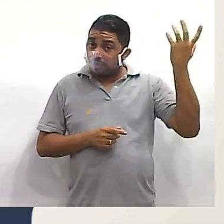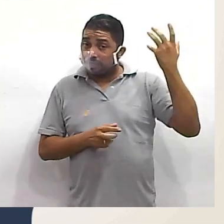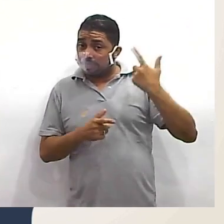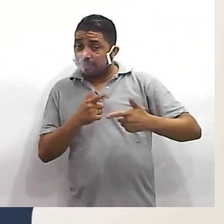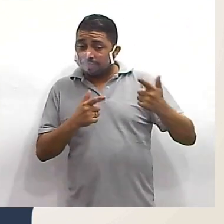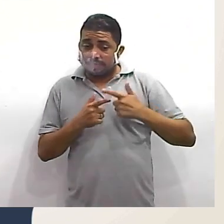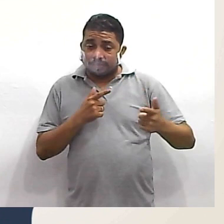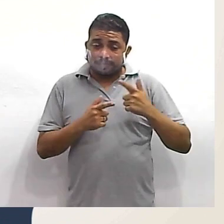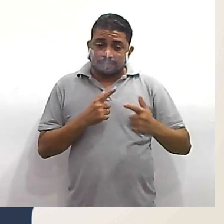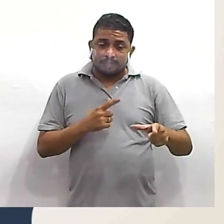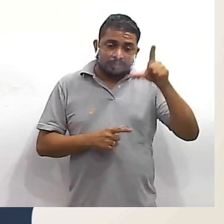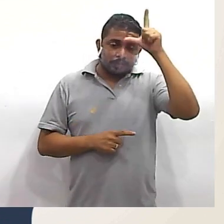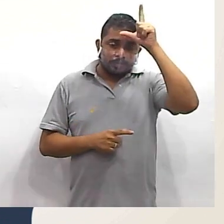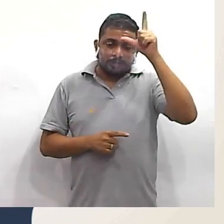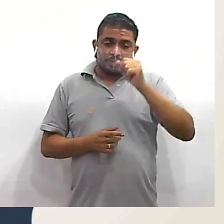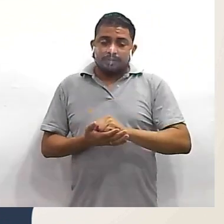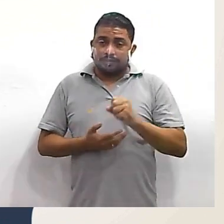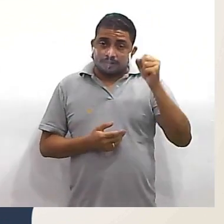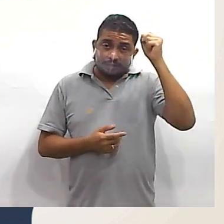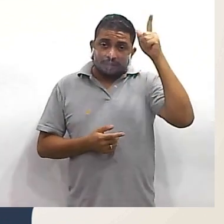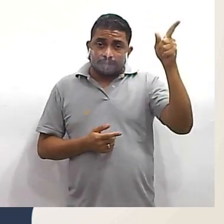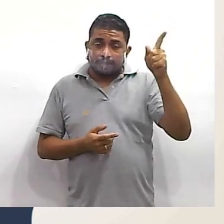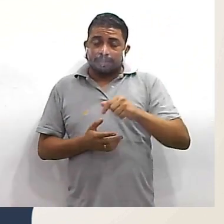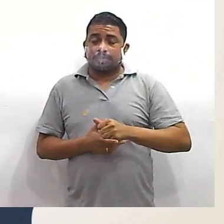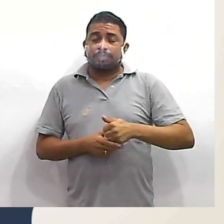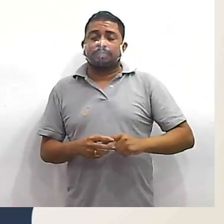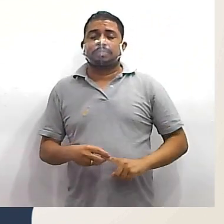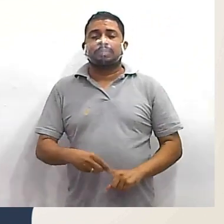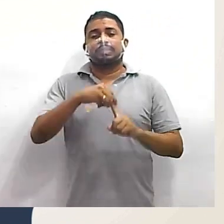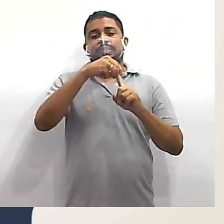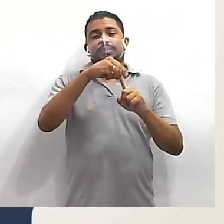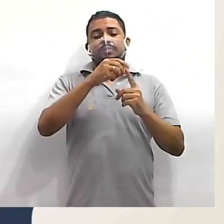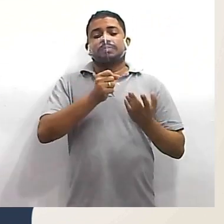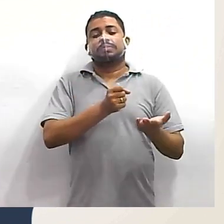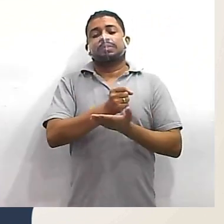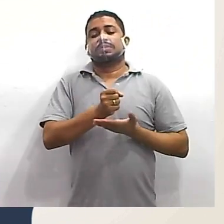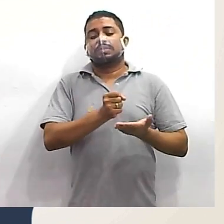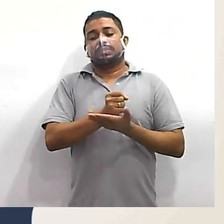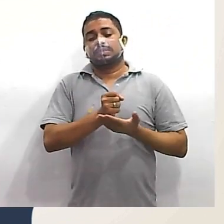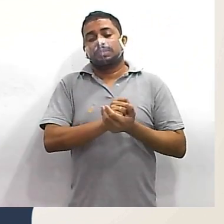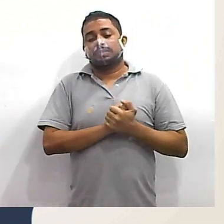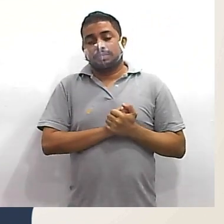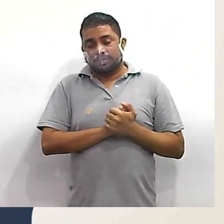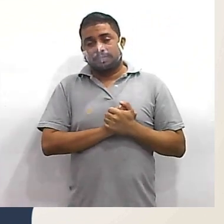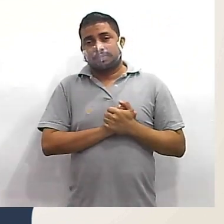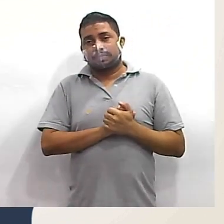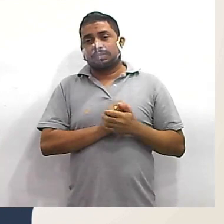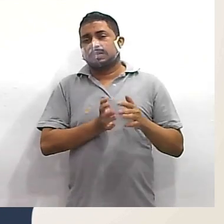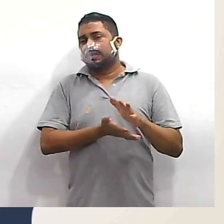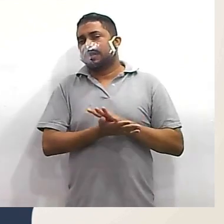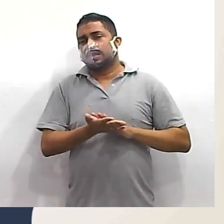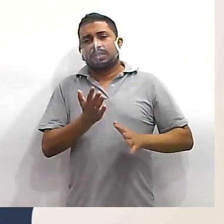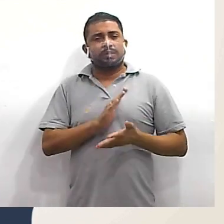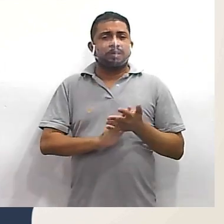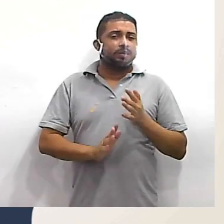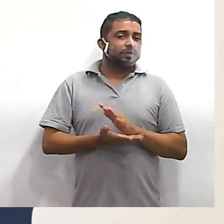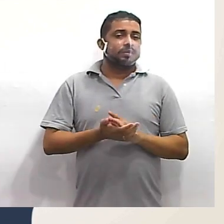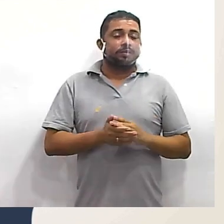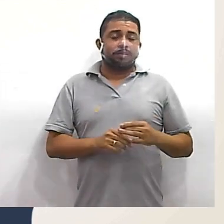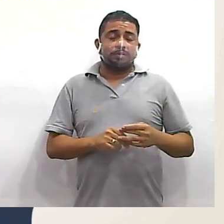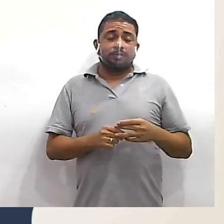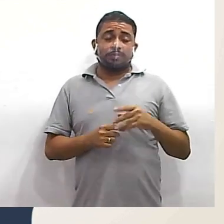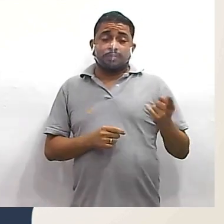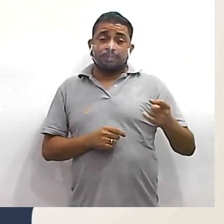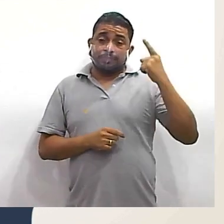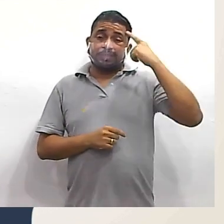ideação. O princípio básico explorado nesta competência é de que nada adianta pensar,